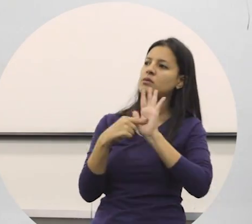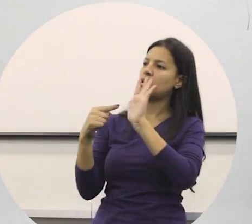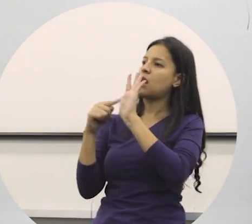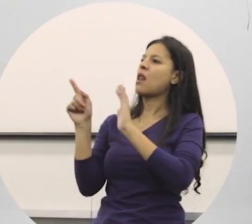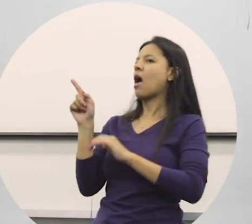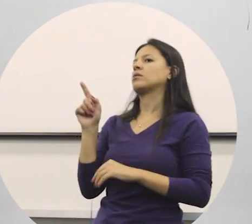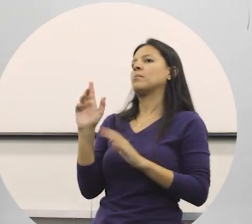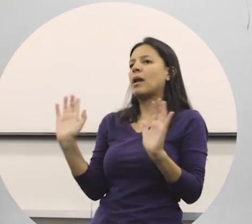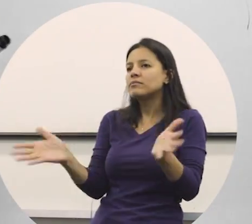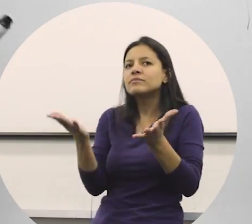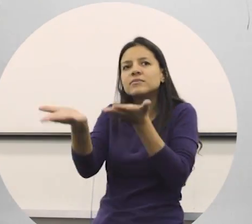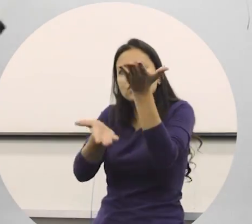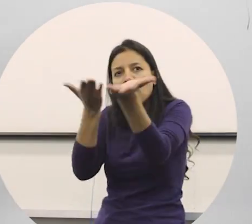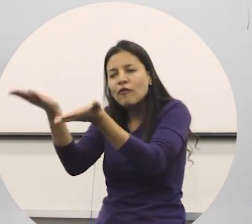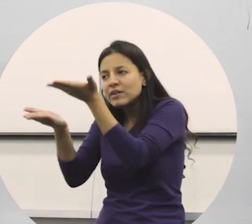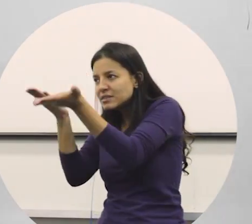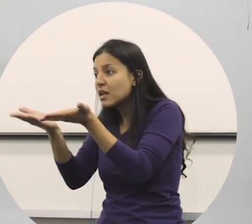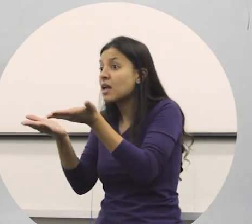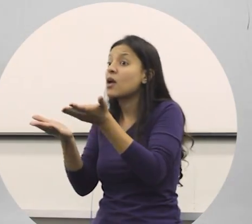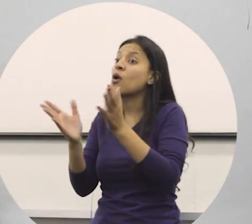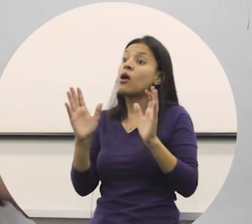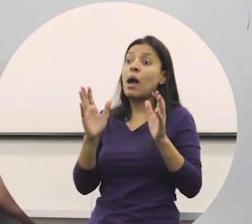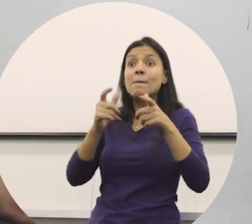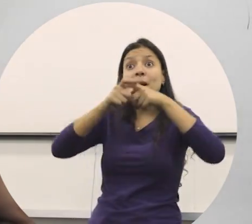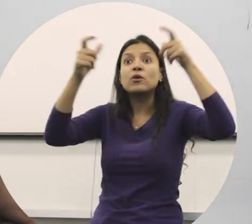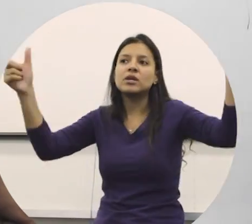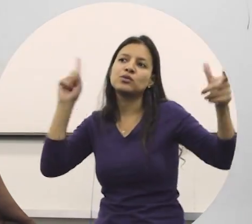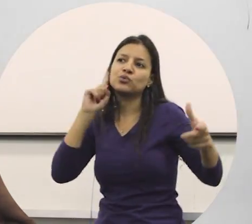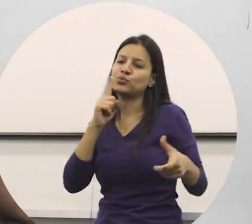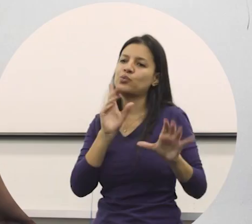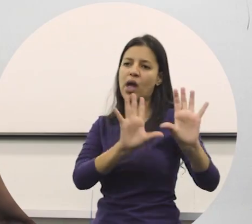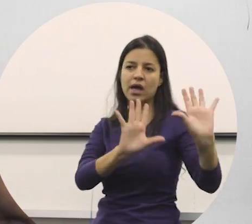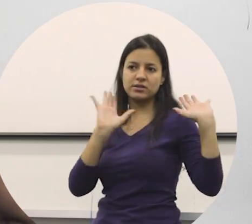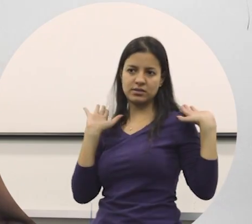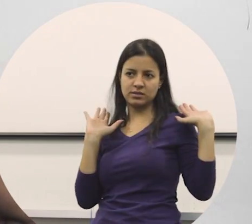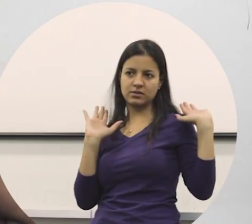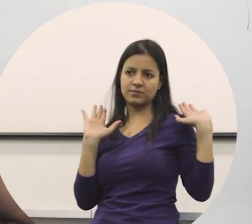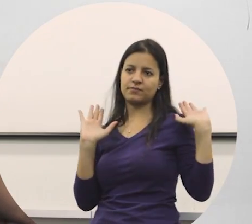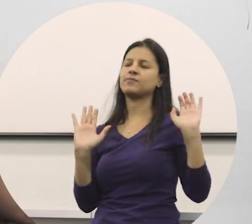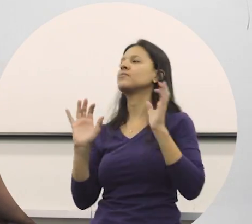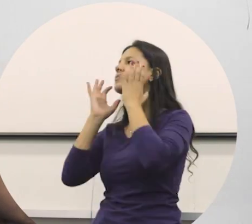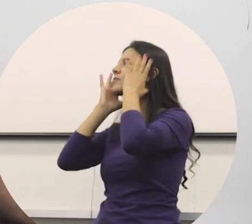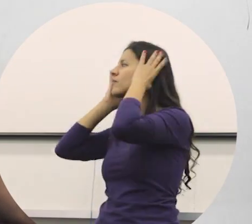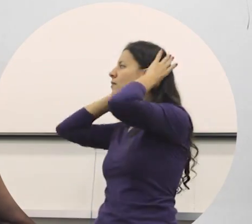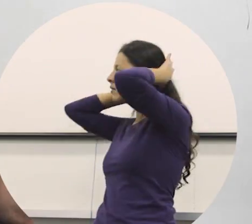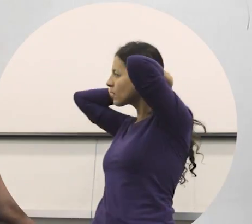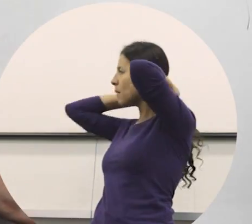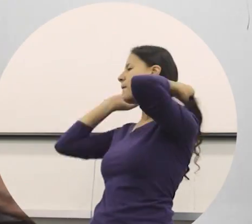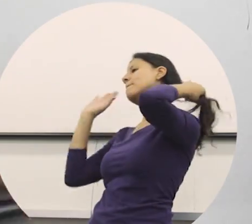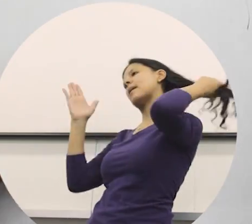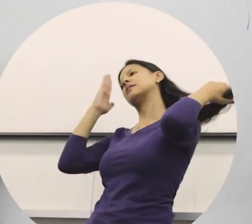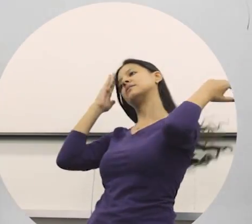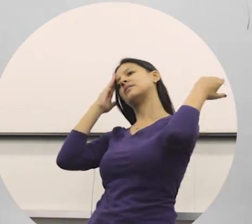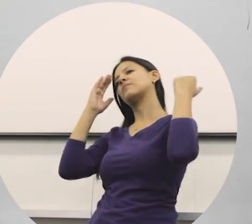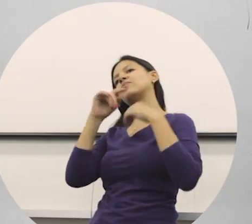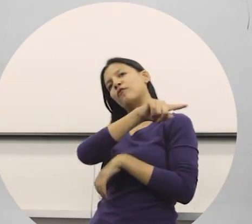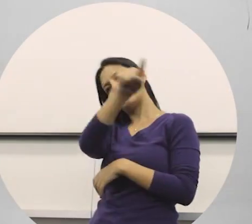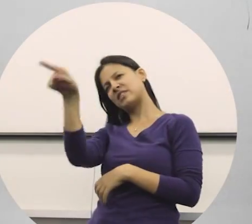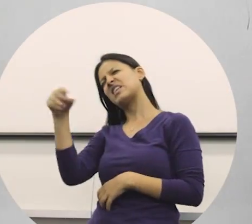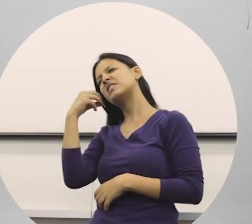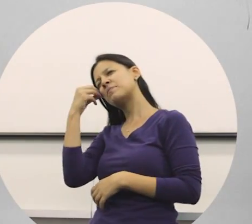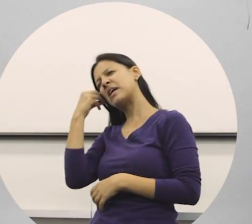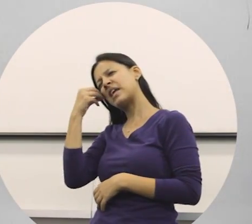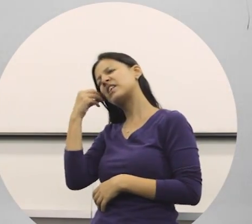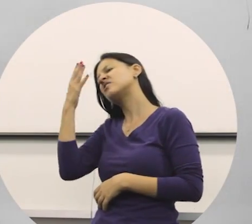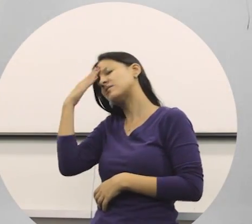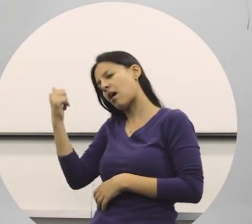Para convencer todo mundo de que isso é o grosso. Mas vocês são, né, experientes, sabem que